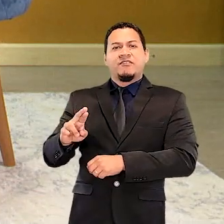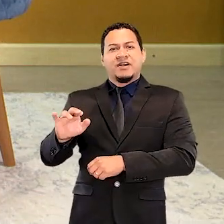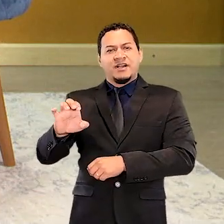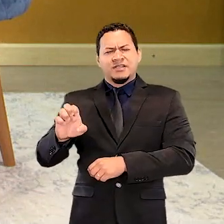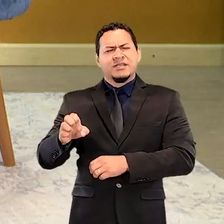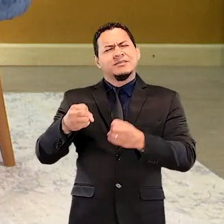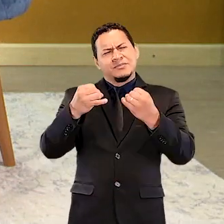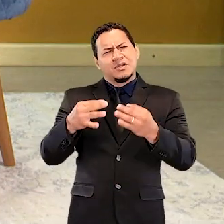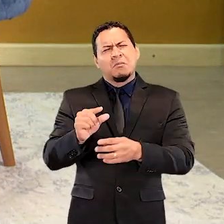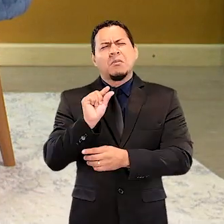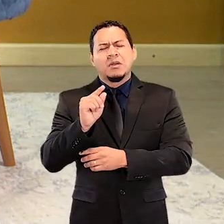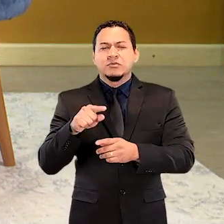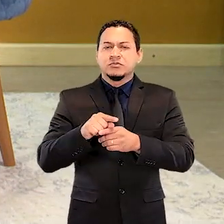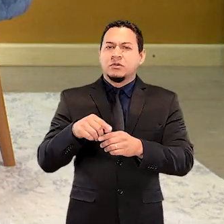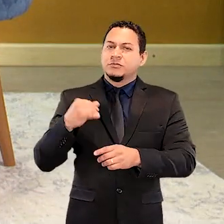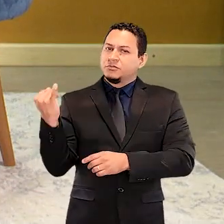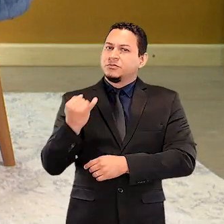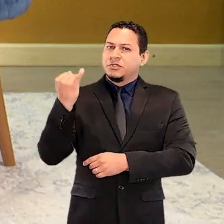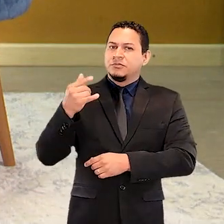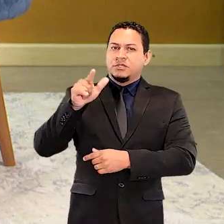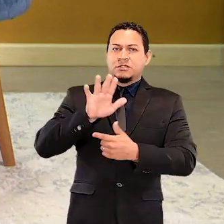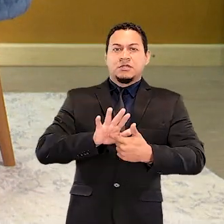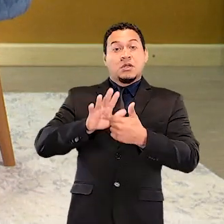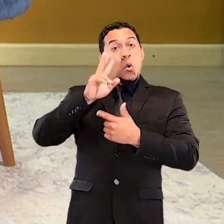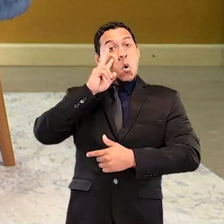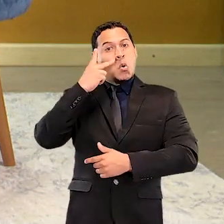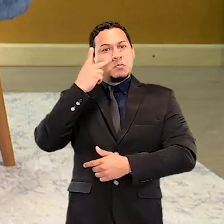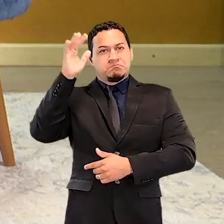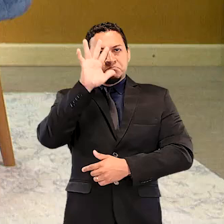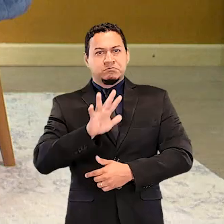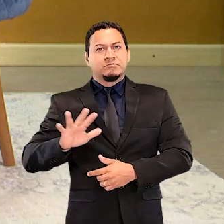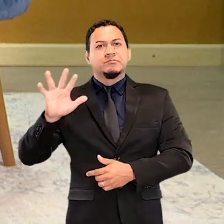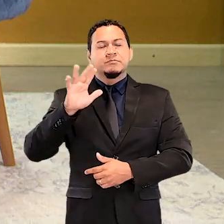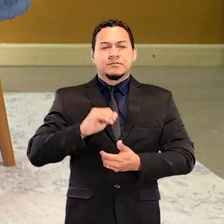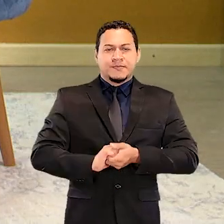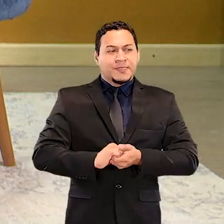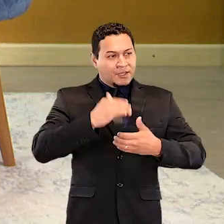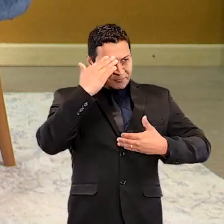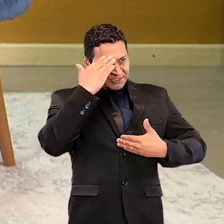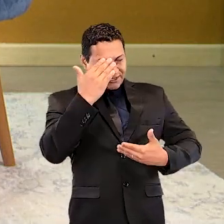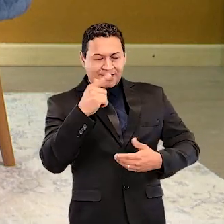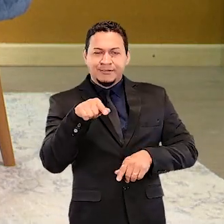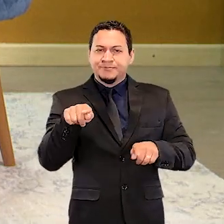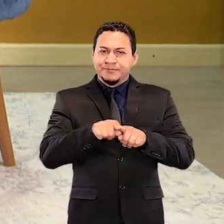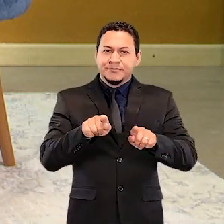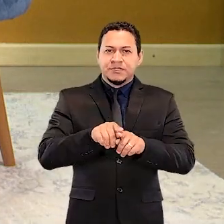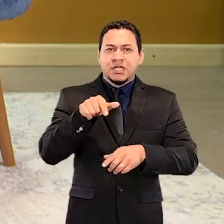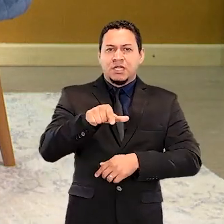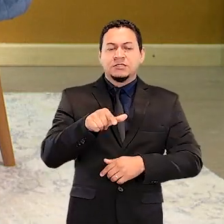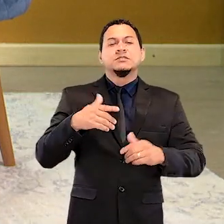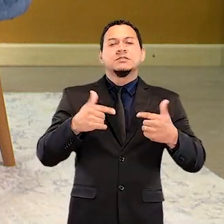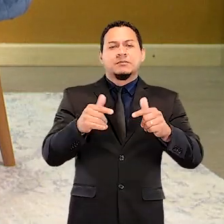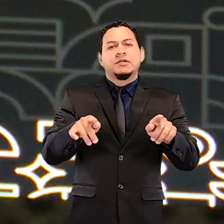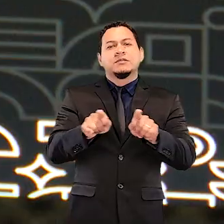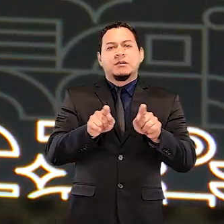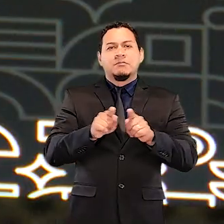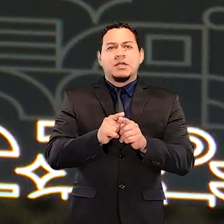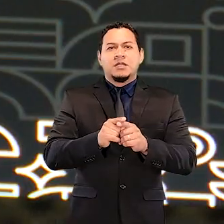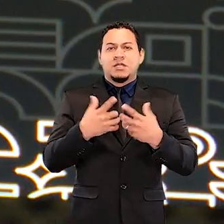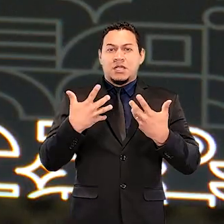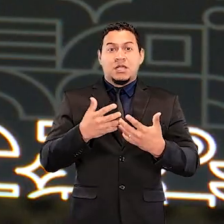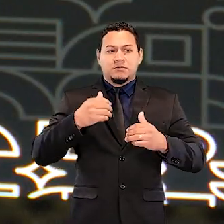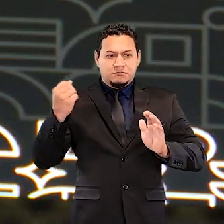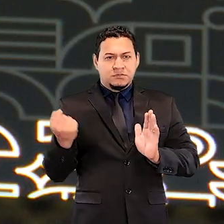mais sobre esse trabalho tão importante e tão reconhecido nacionalmente. Muito obrigada, Érica. Eu gosto muito desse trabalho. Vale dizer que ele também